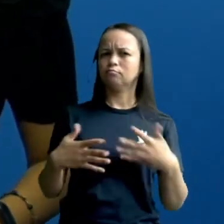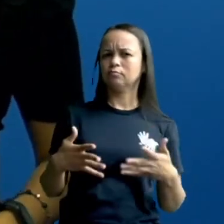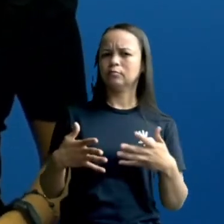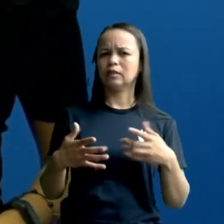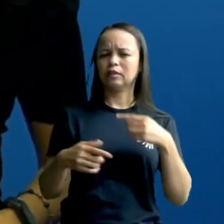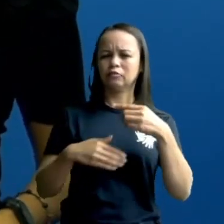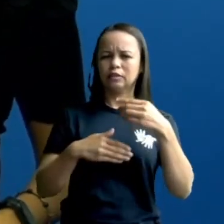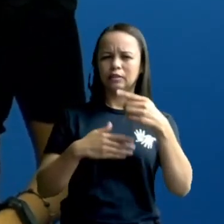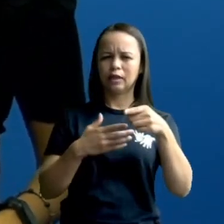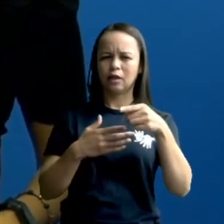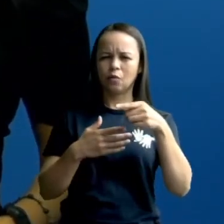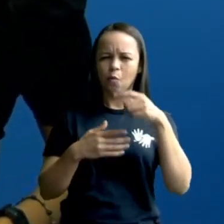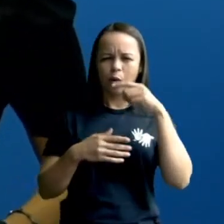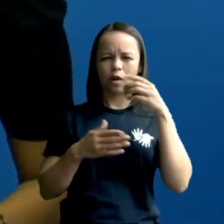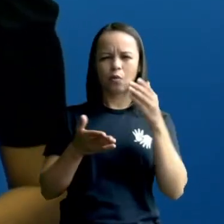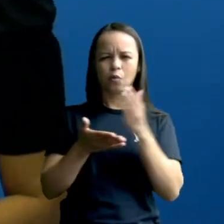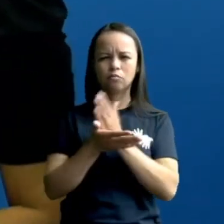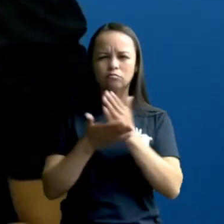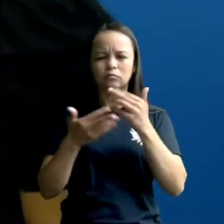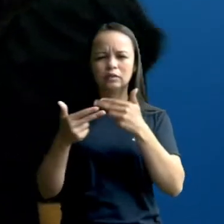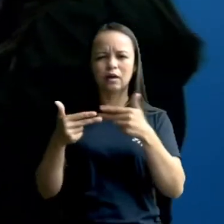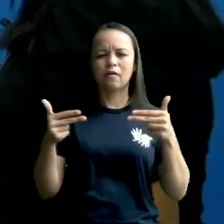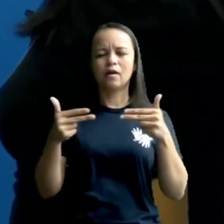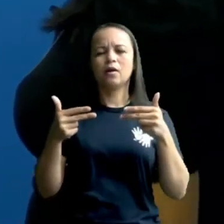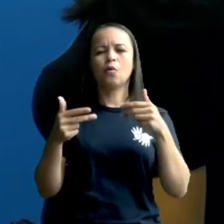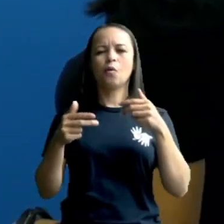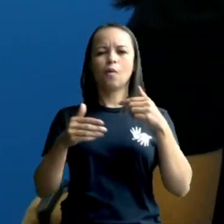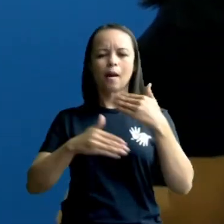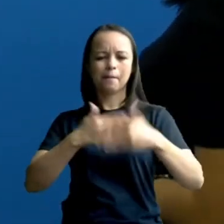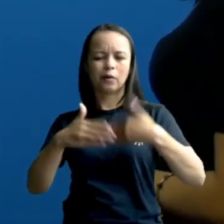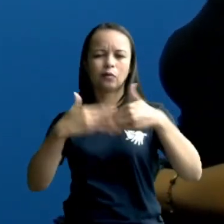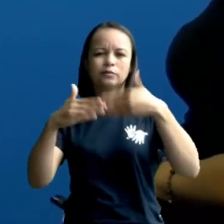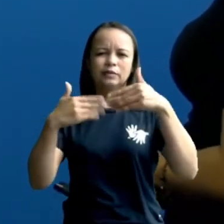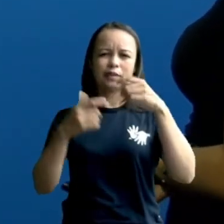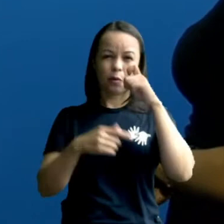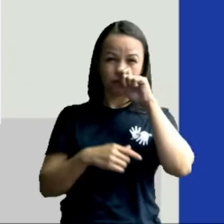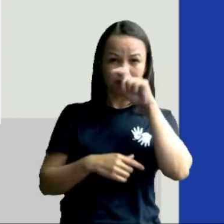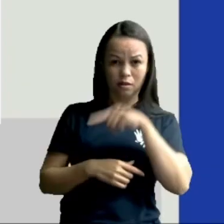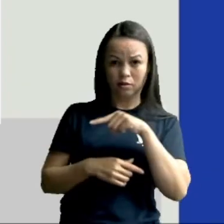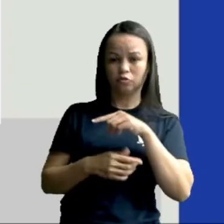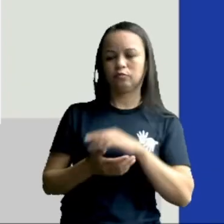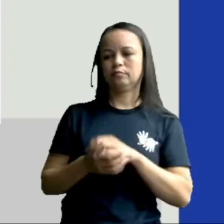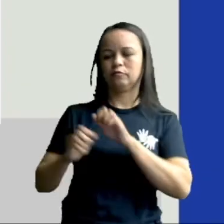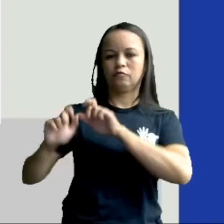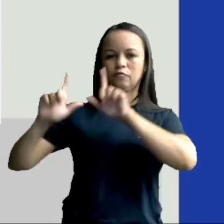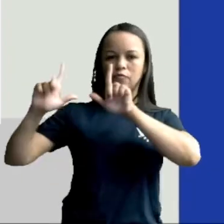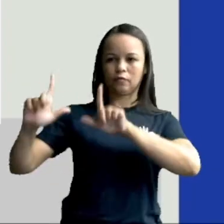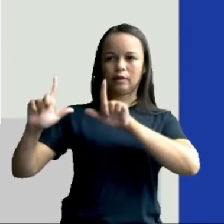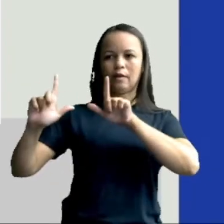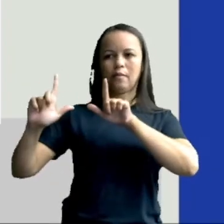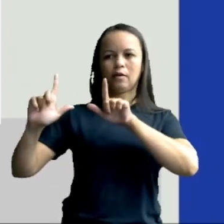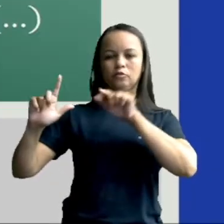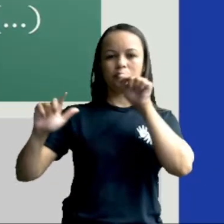a produção de lixo? Vamos lá, seguindo. Foca aí na imagem para vocês verem.